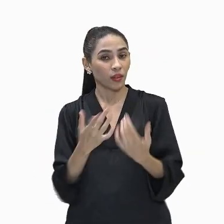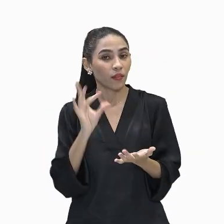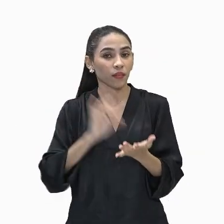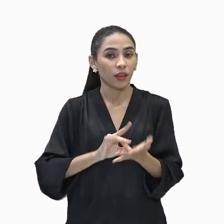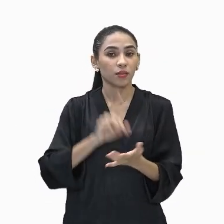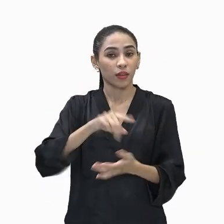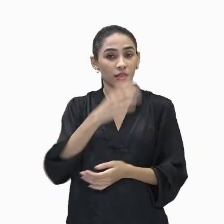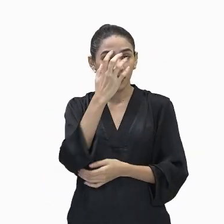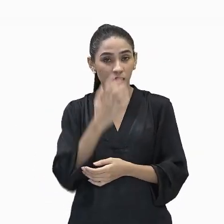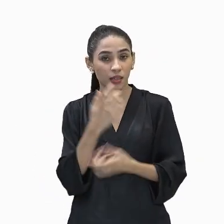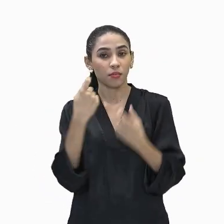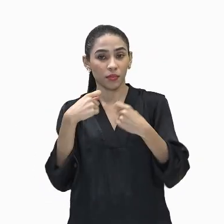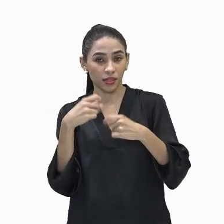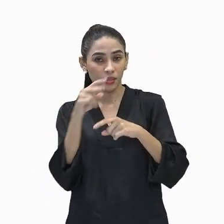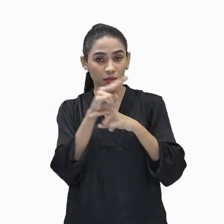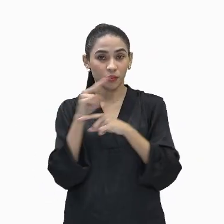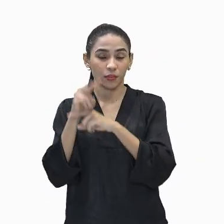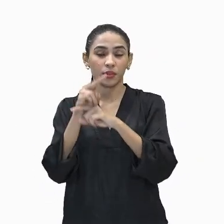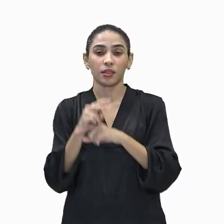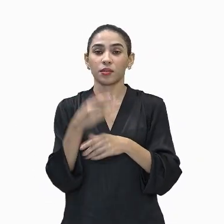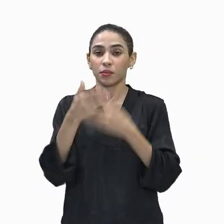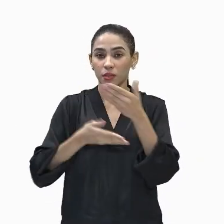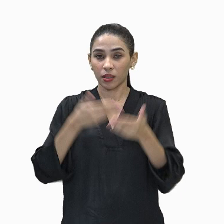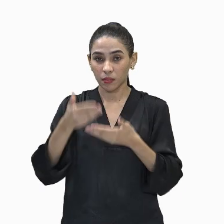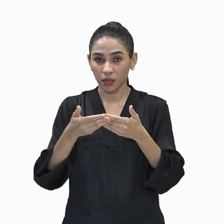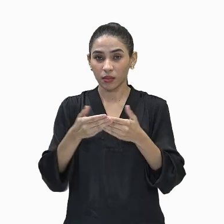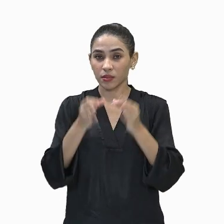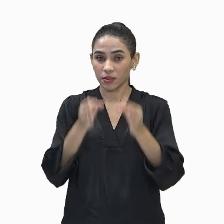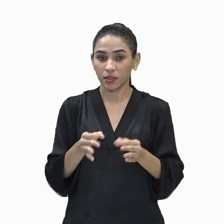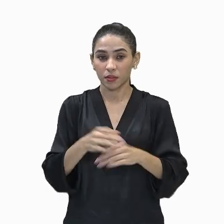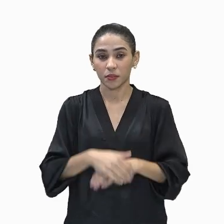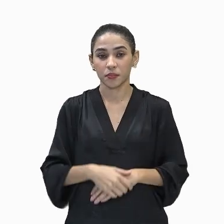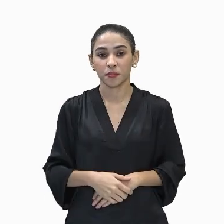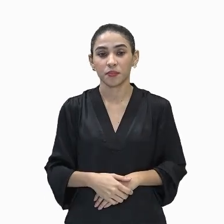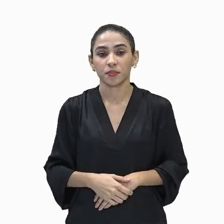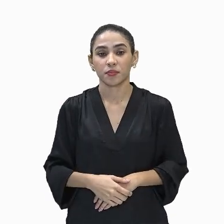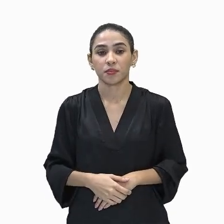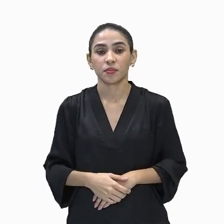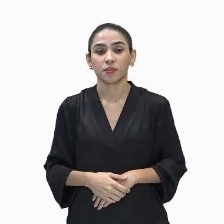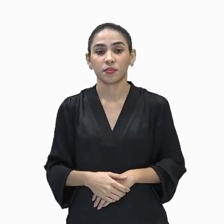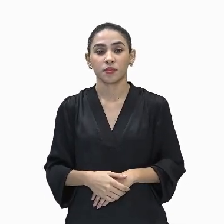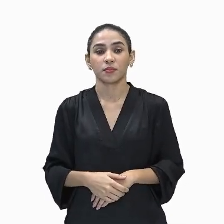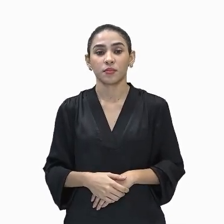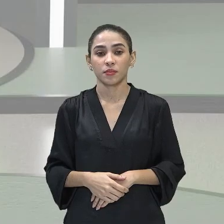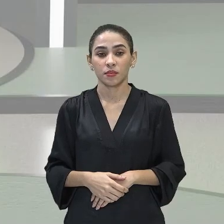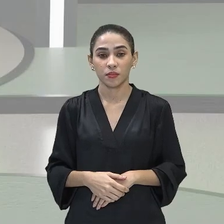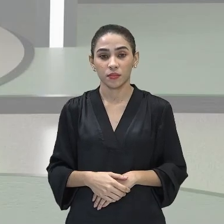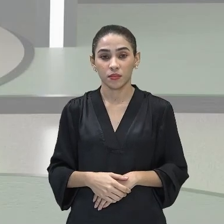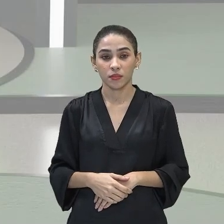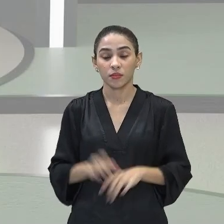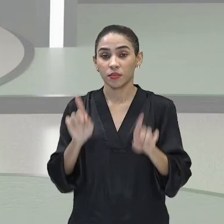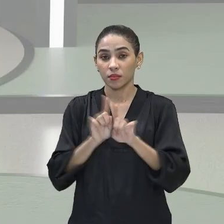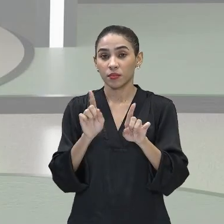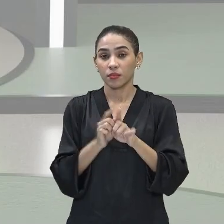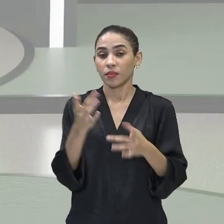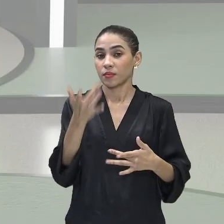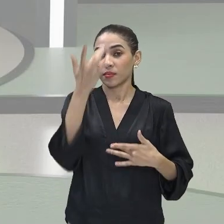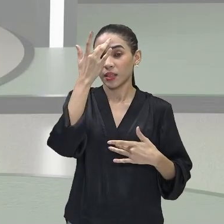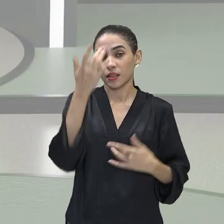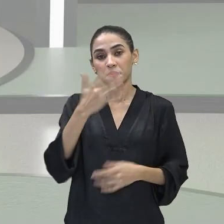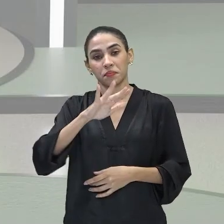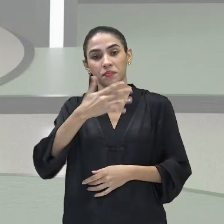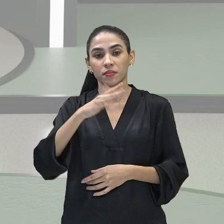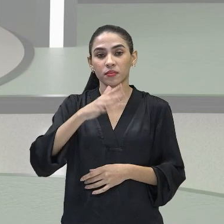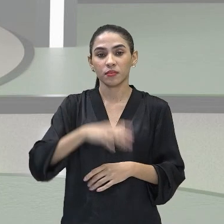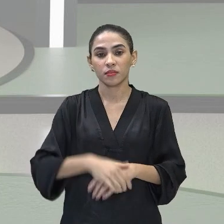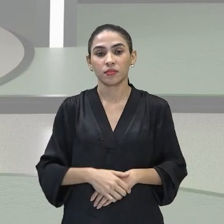muito sério, precisa mesmo de um tratamento ali adequado, né? A gente vai ver, olha, que a malária, geralmente